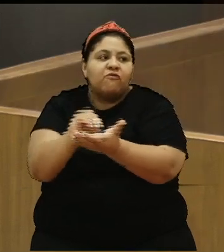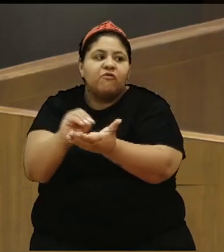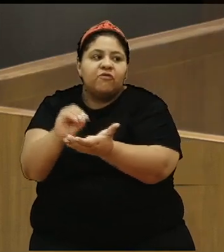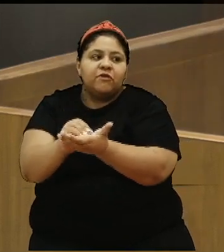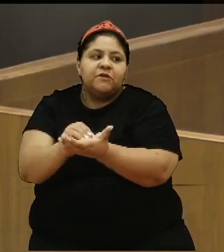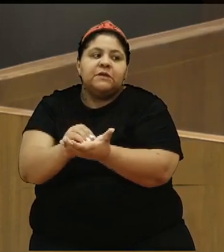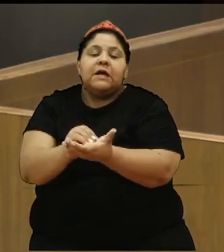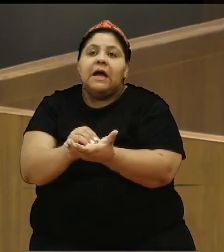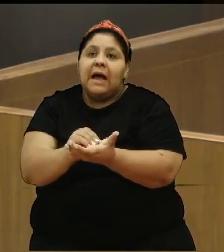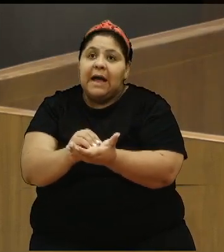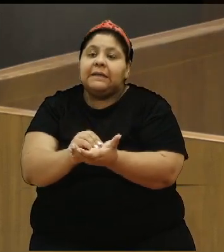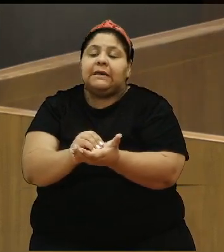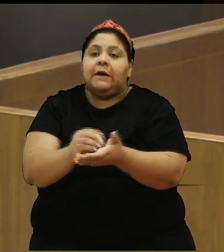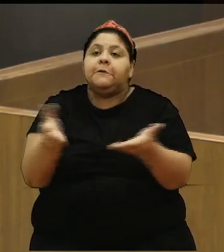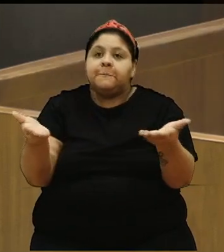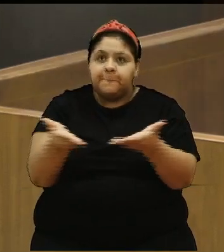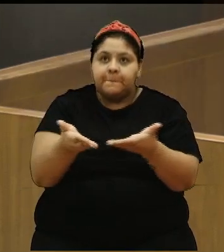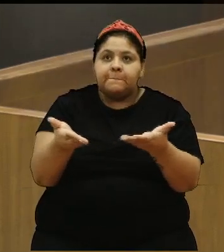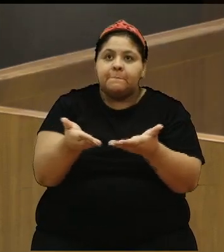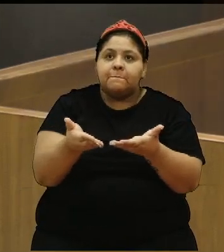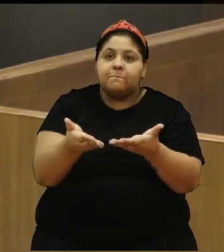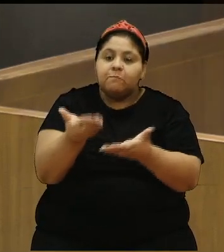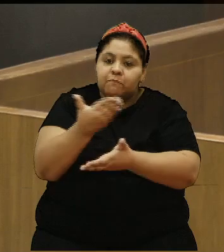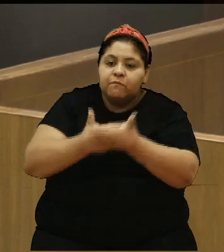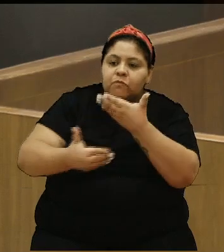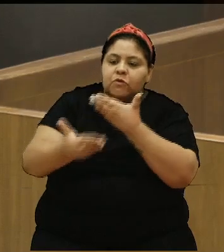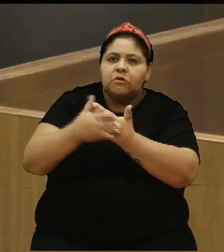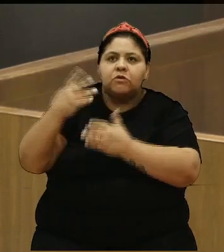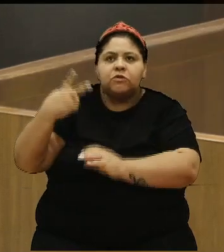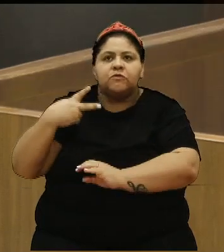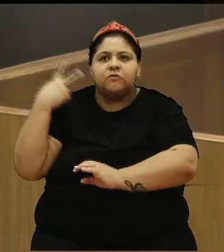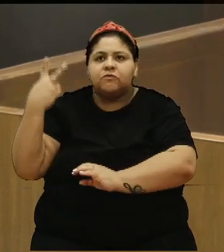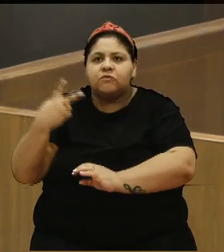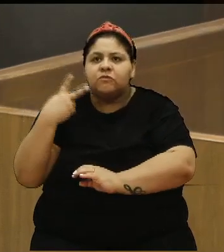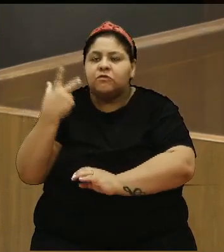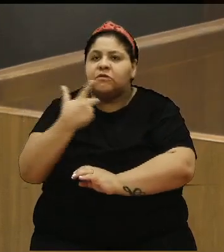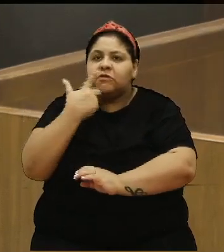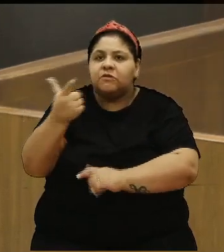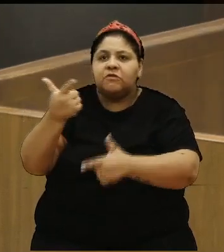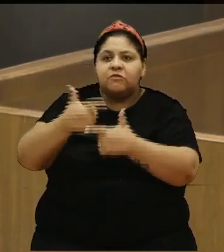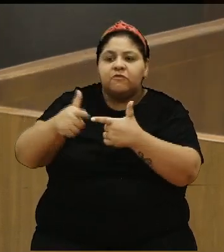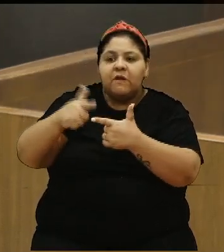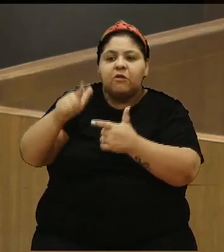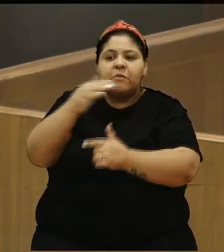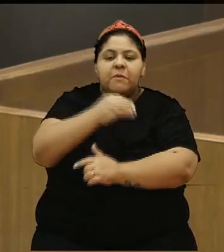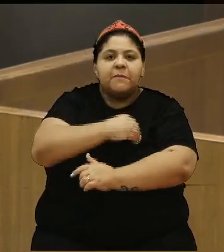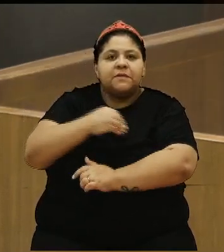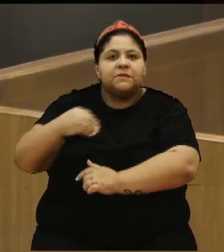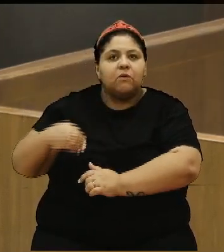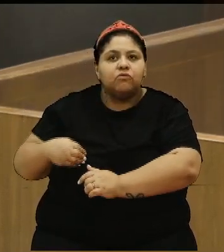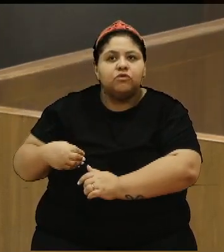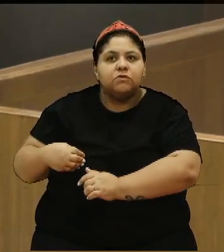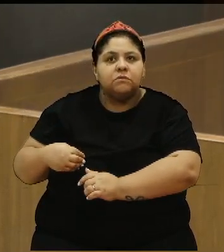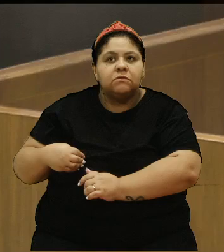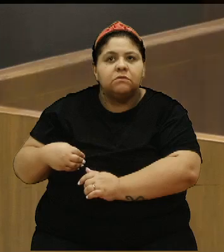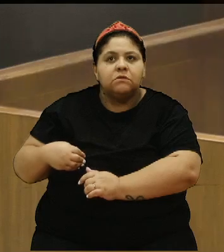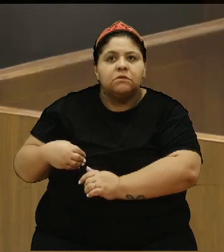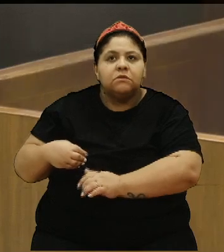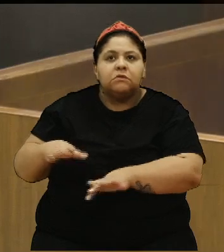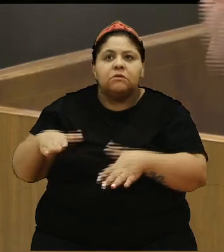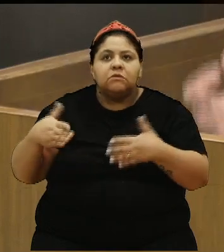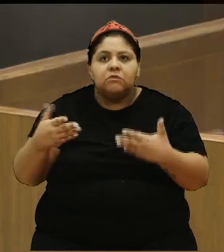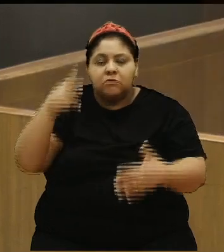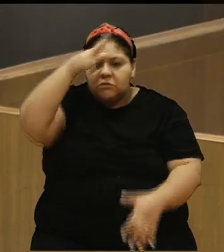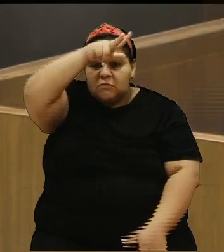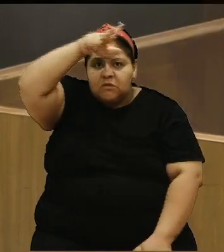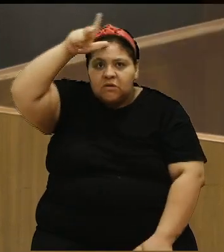um consenso nessa casa. Todos os vereadores falam do problema da saúde. E aí o